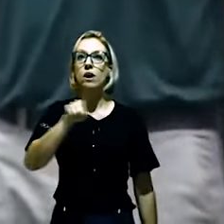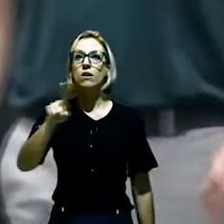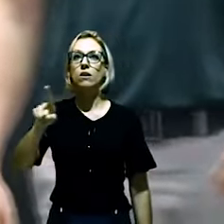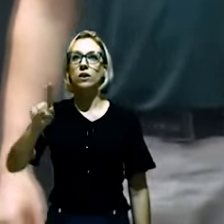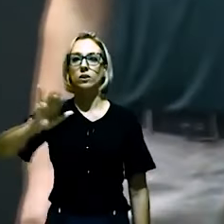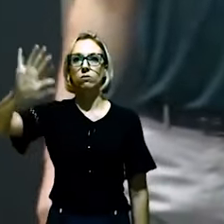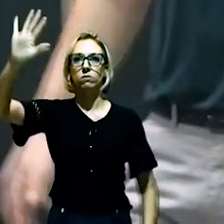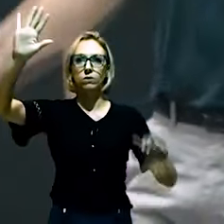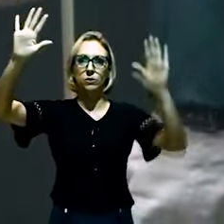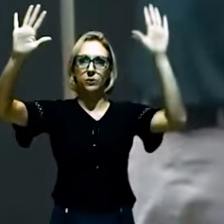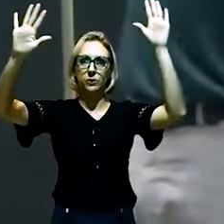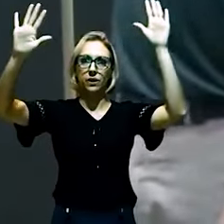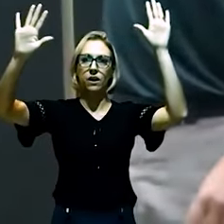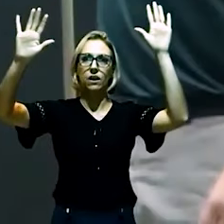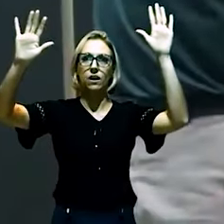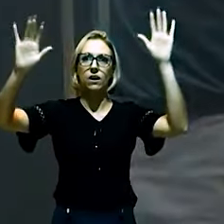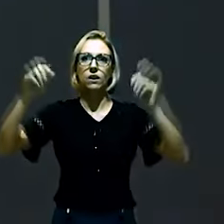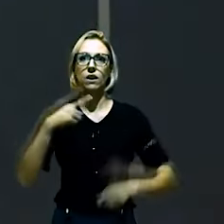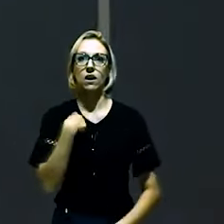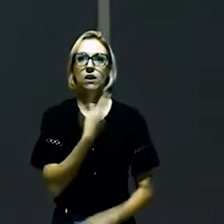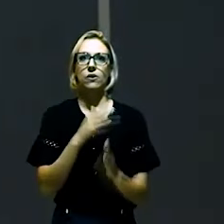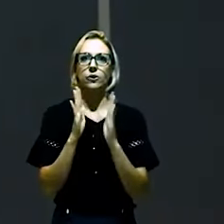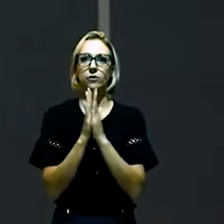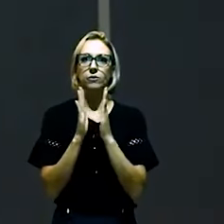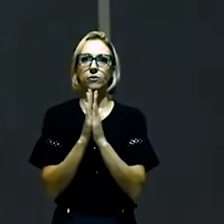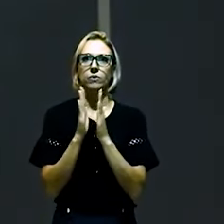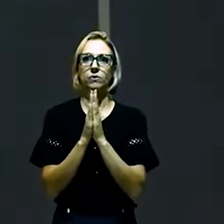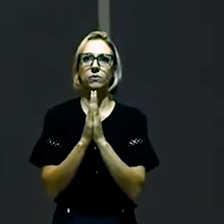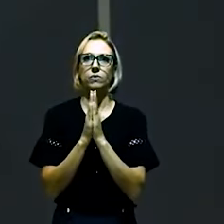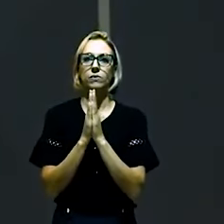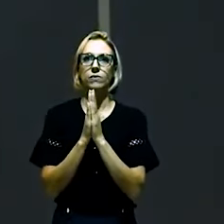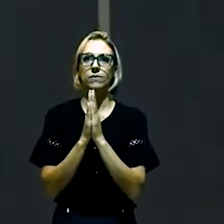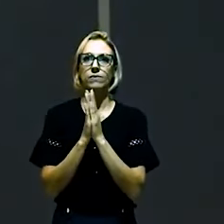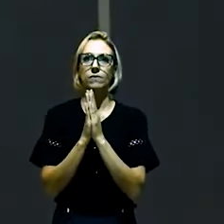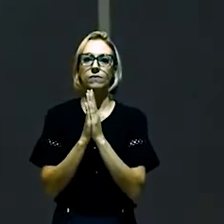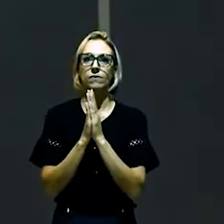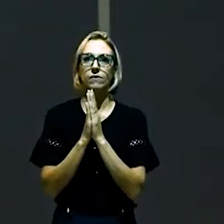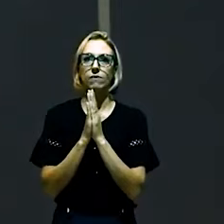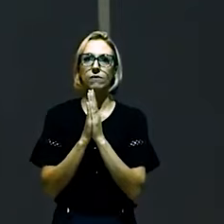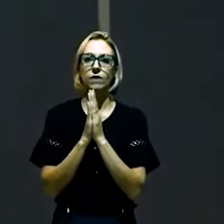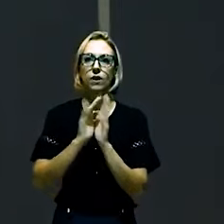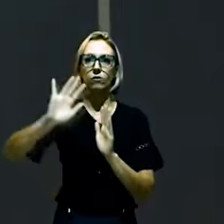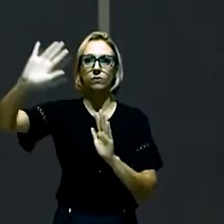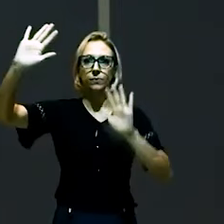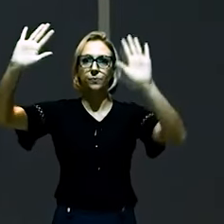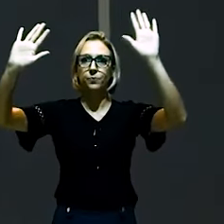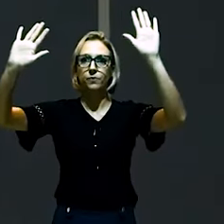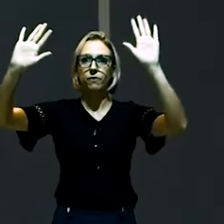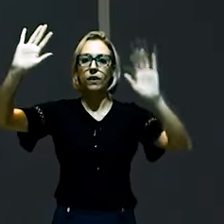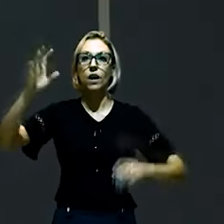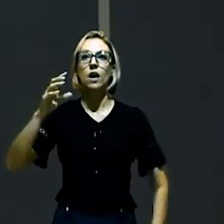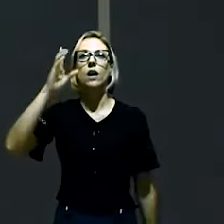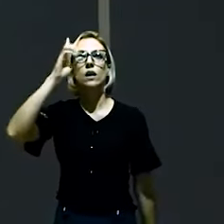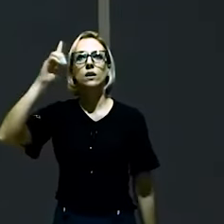mãos para cá. Aos pastores, por favor, desçam. Imponham as mãos sobre essas vidas. Deus vai mudar a sua